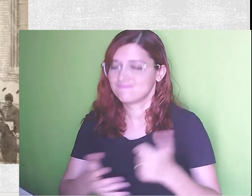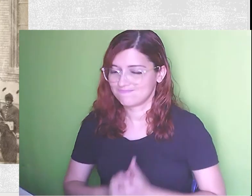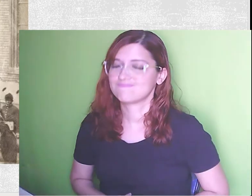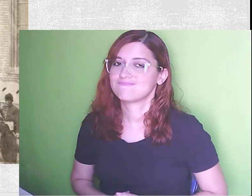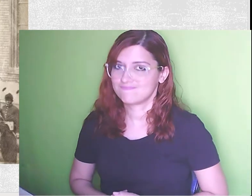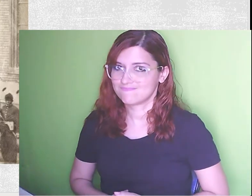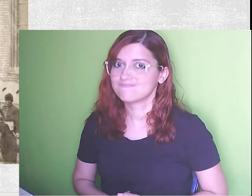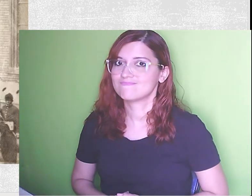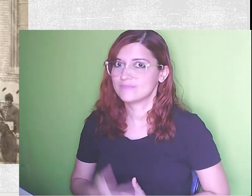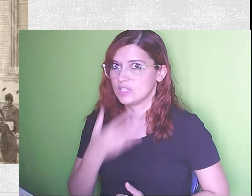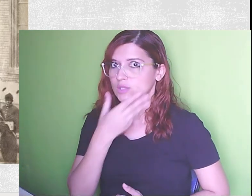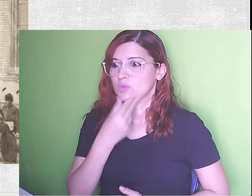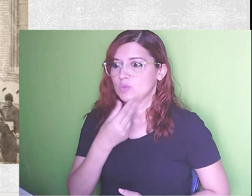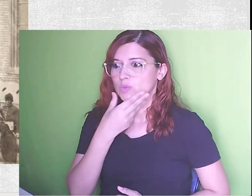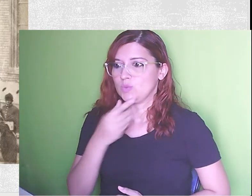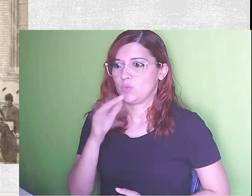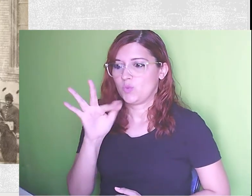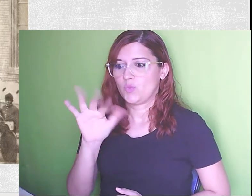acabando com a revolta.